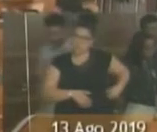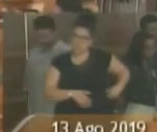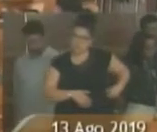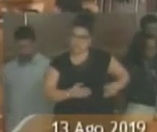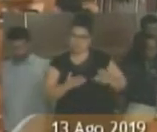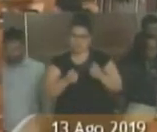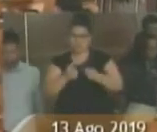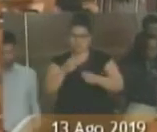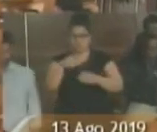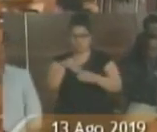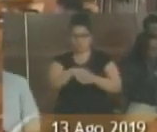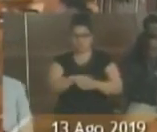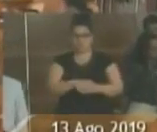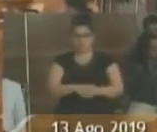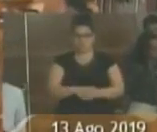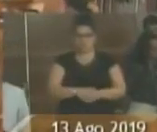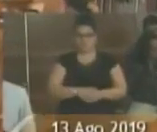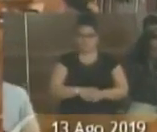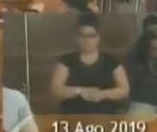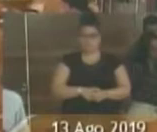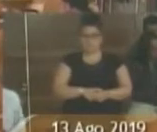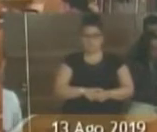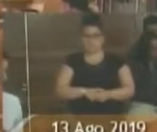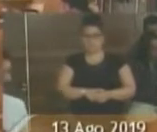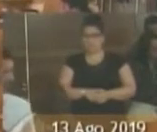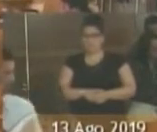aprovado por 7 votos.